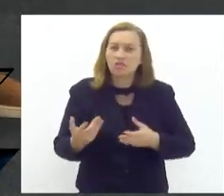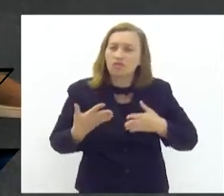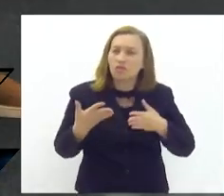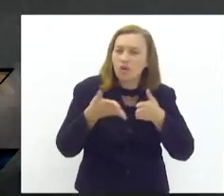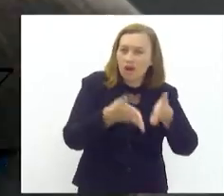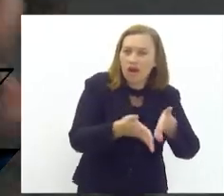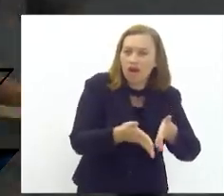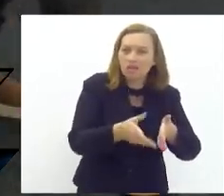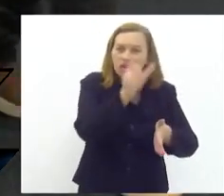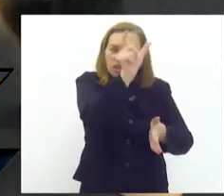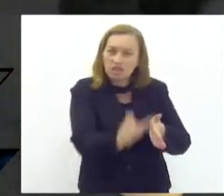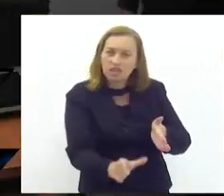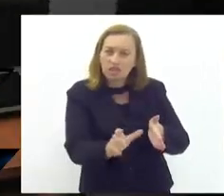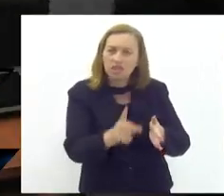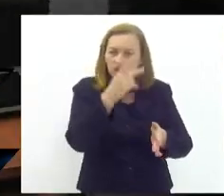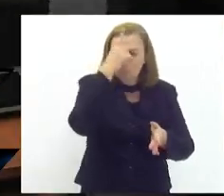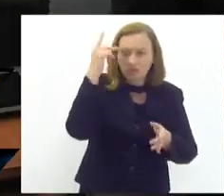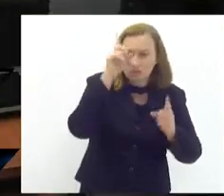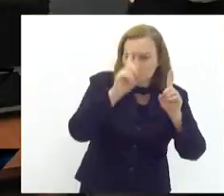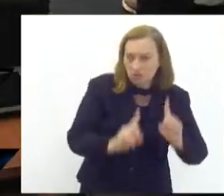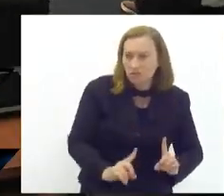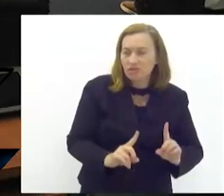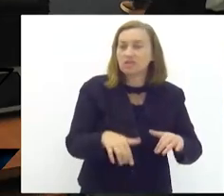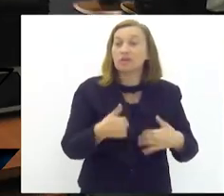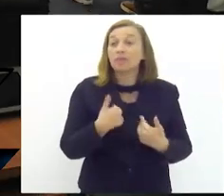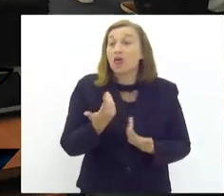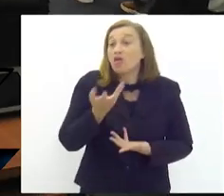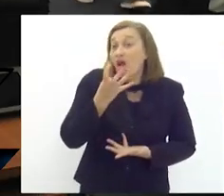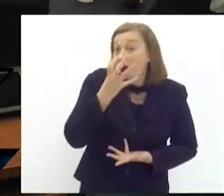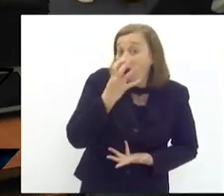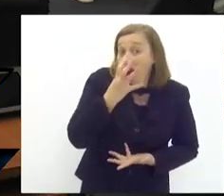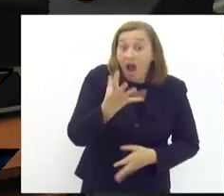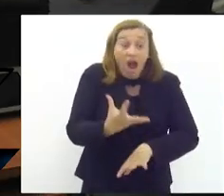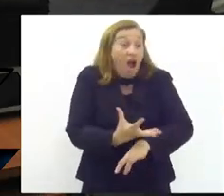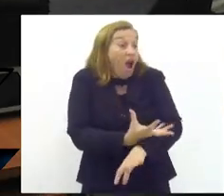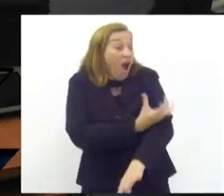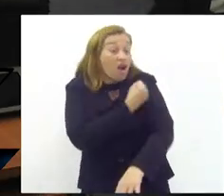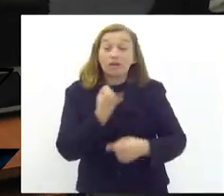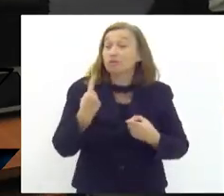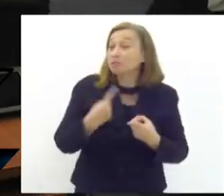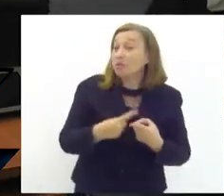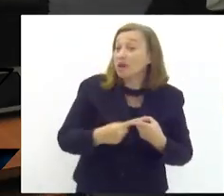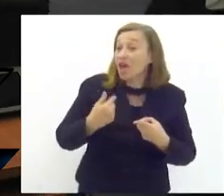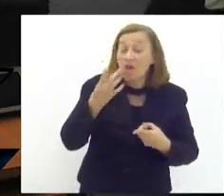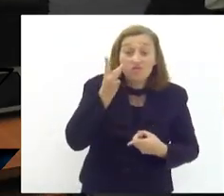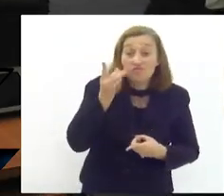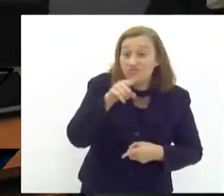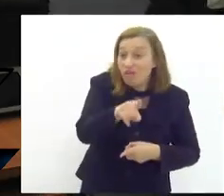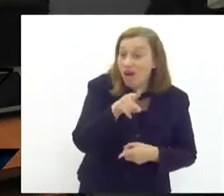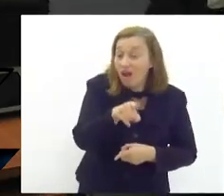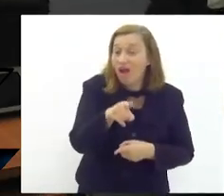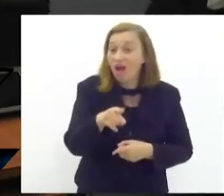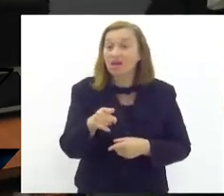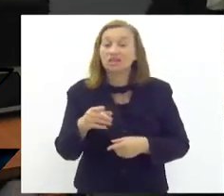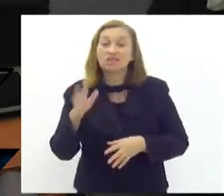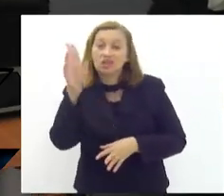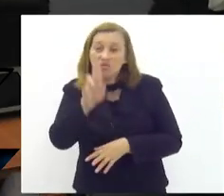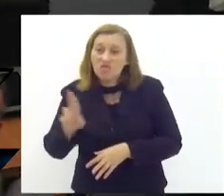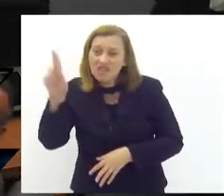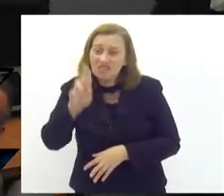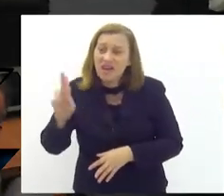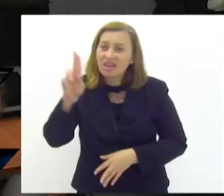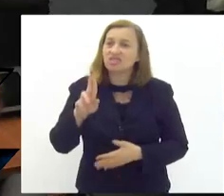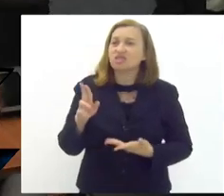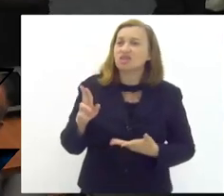para pessoas com deficiência e eu fiquei assim muito emocionada que a Gente estive presente no auditório da Universidade